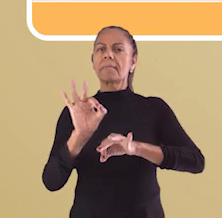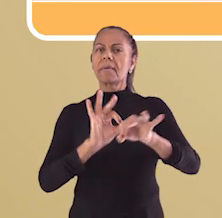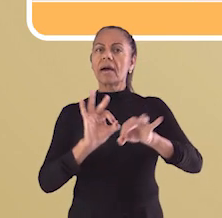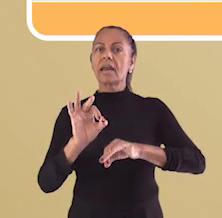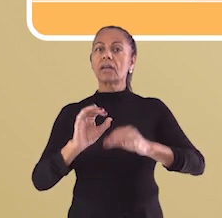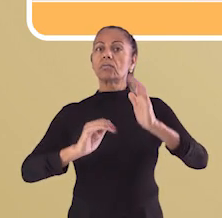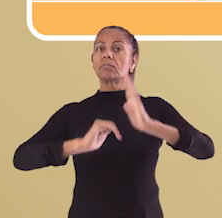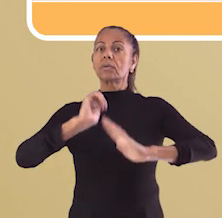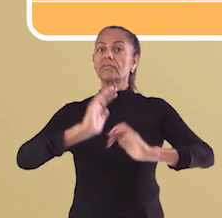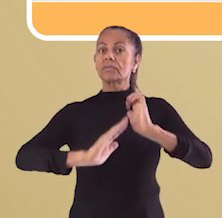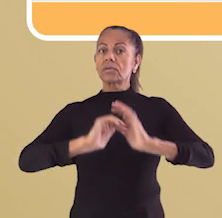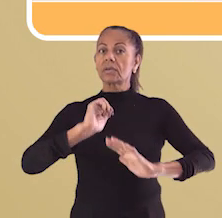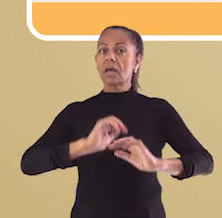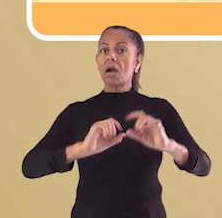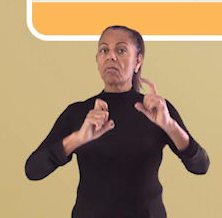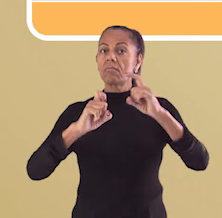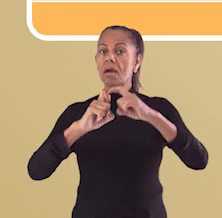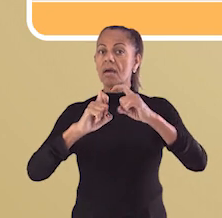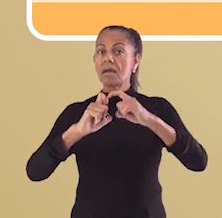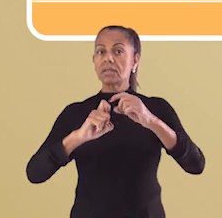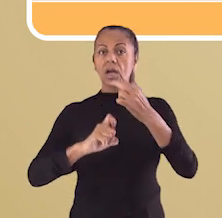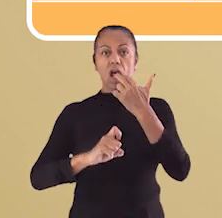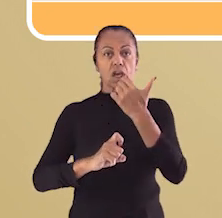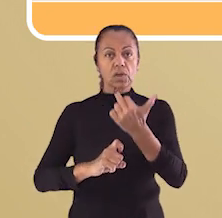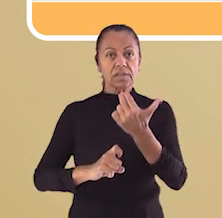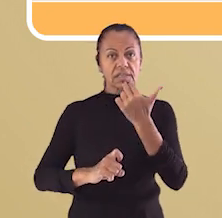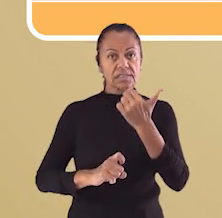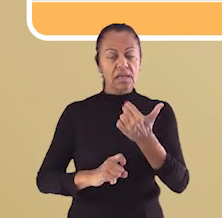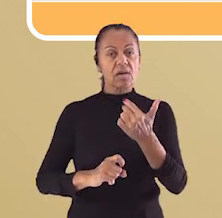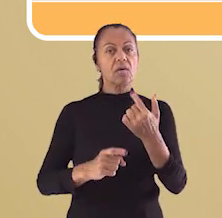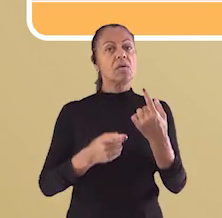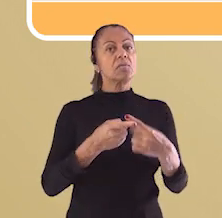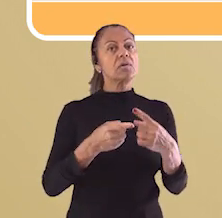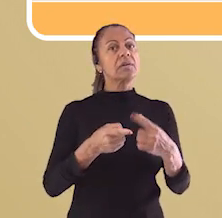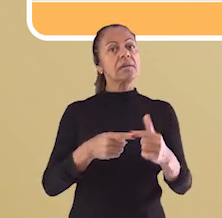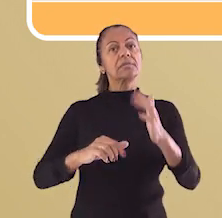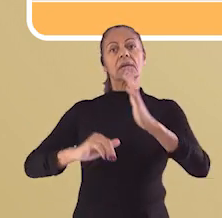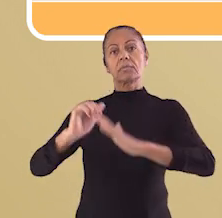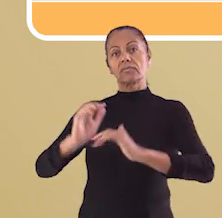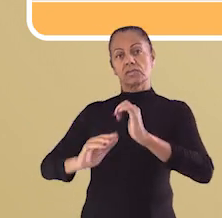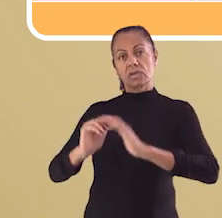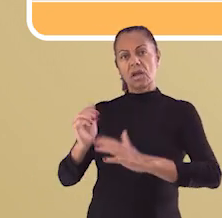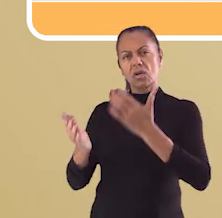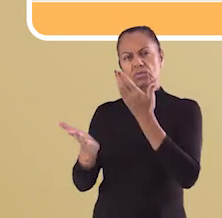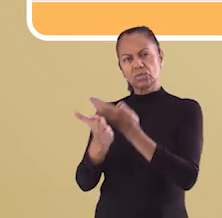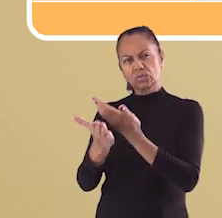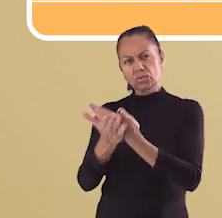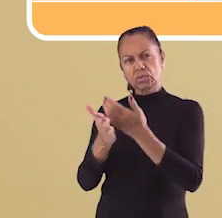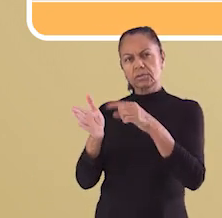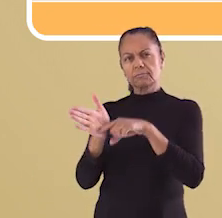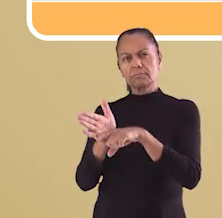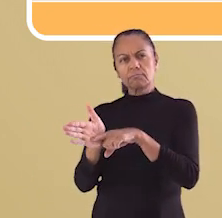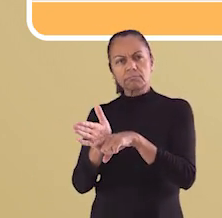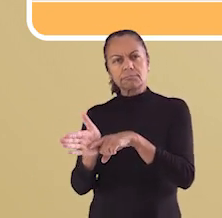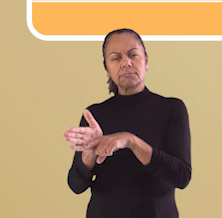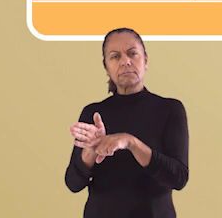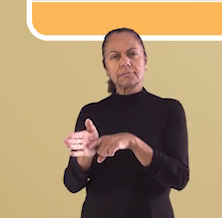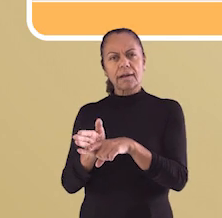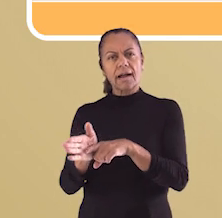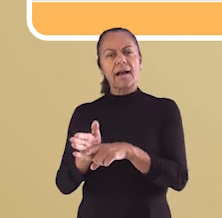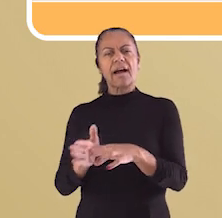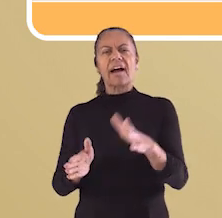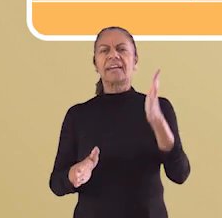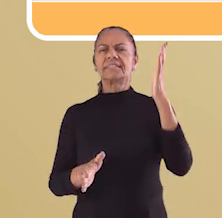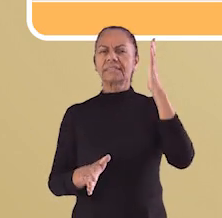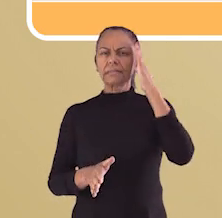nas orientações de um nutricionista? Pois é. Elas estudam, né? São profissionais que estudam a melhor maneira